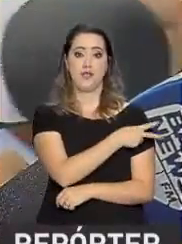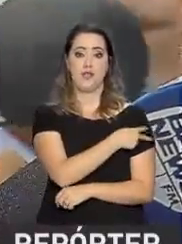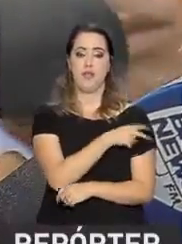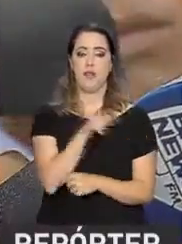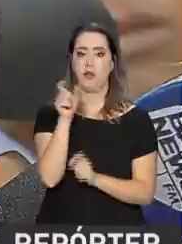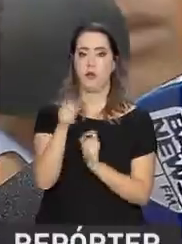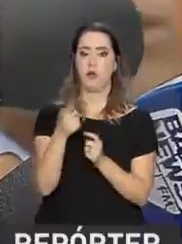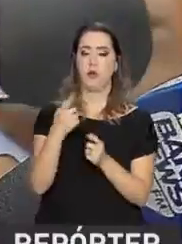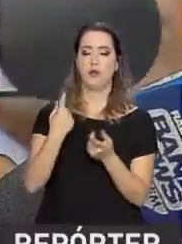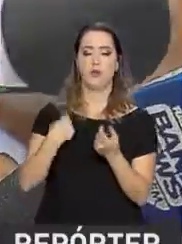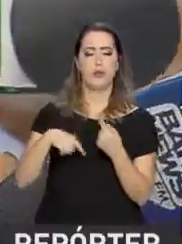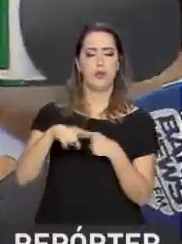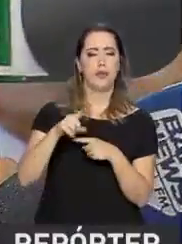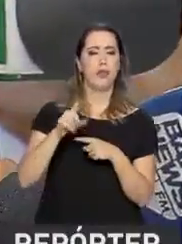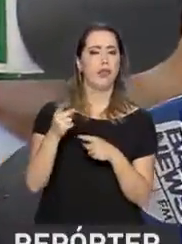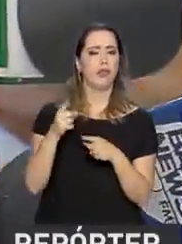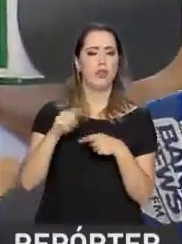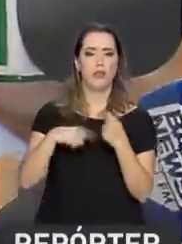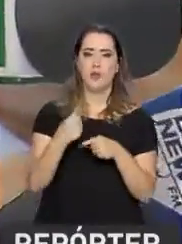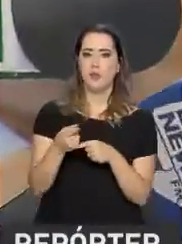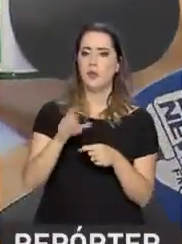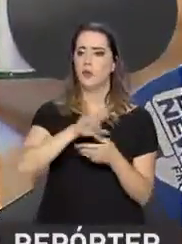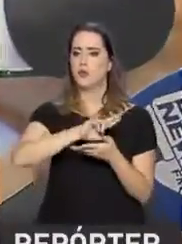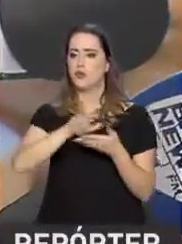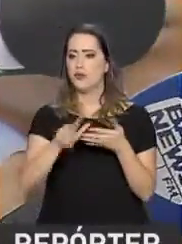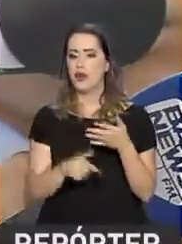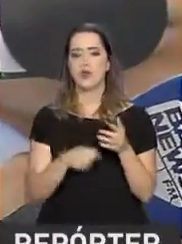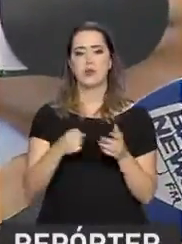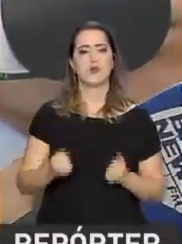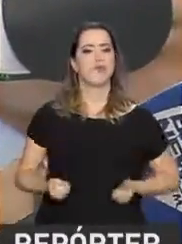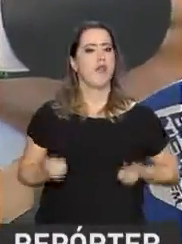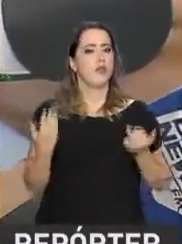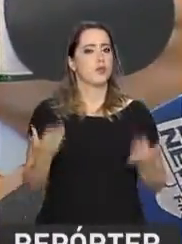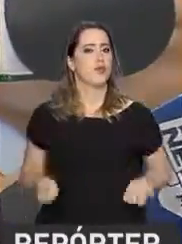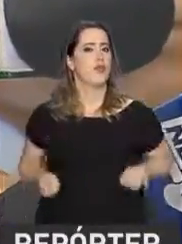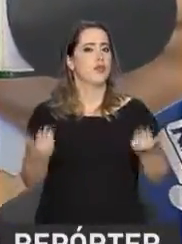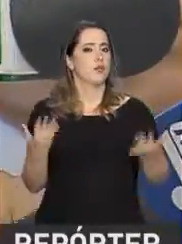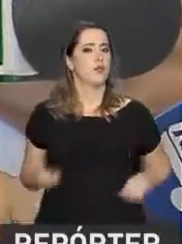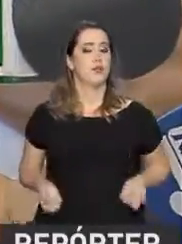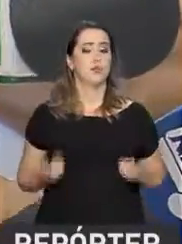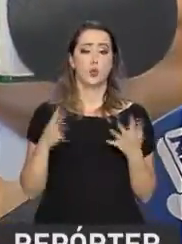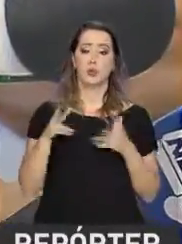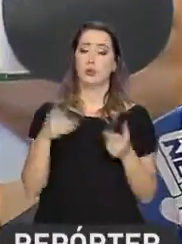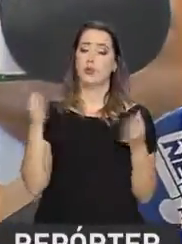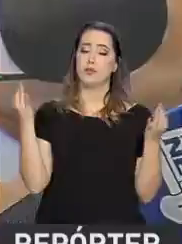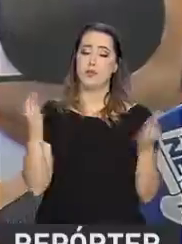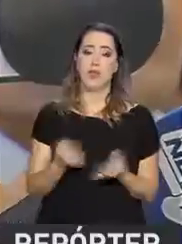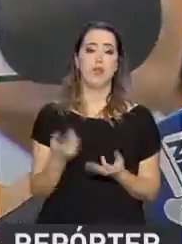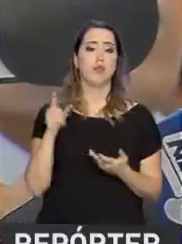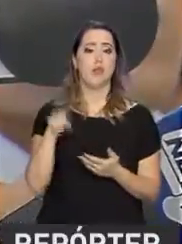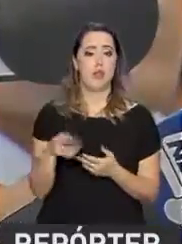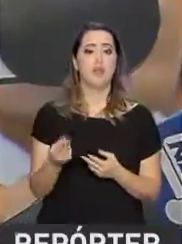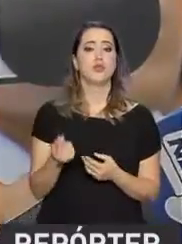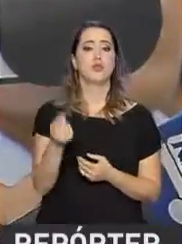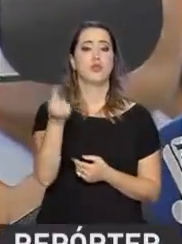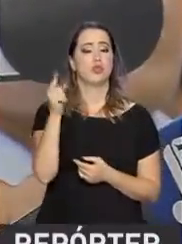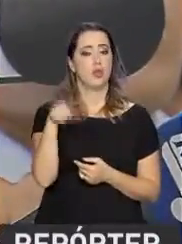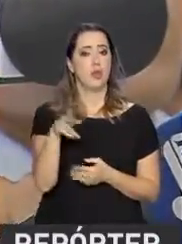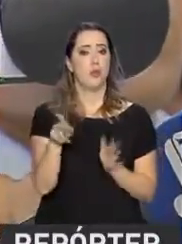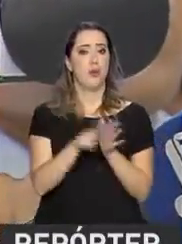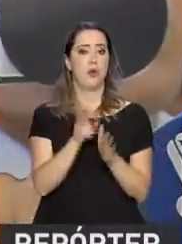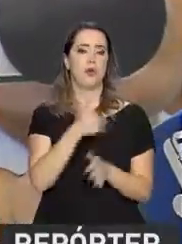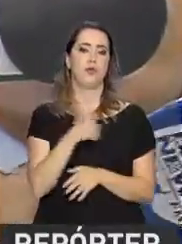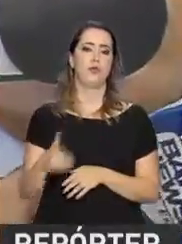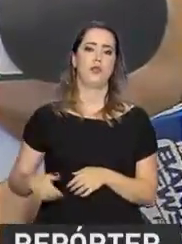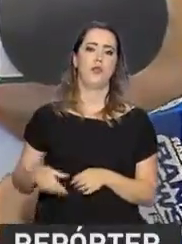operação reversa os corretores enfim a todo o empenho para que tudo ocorra bem isso é gasto público que nós queremos